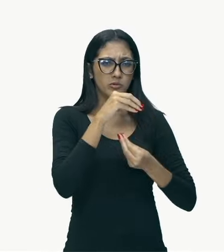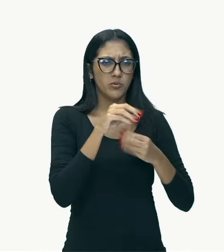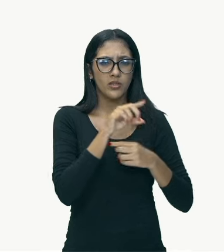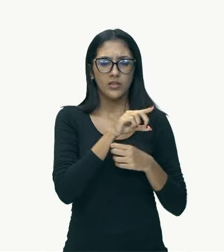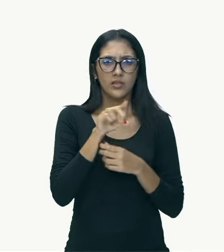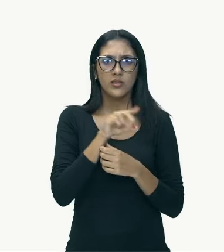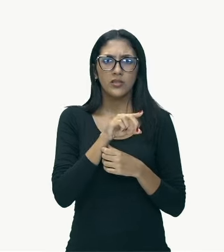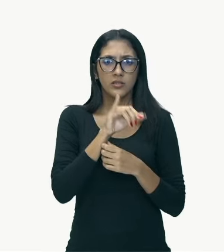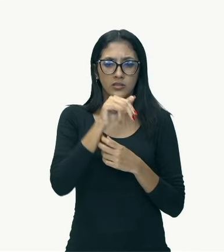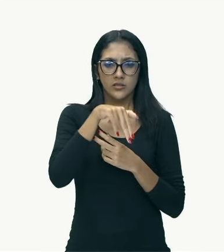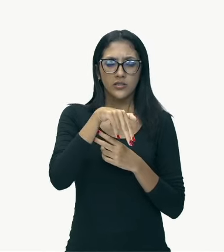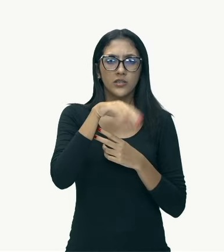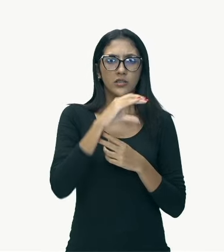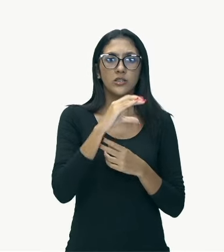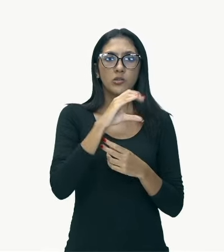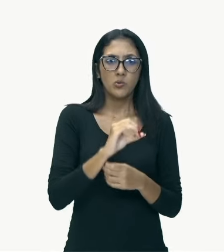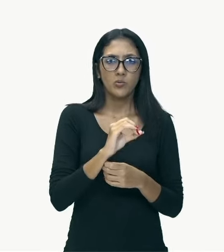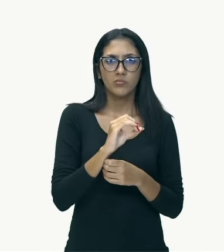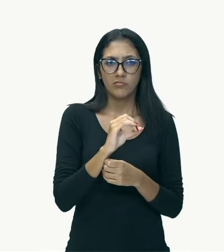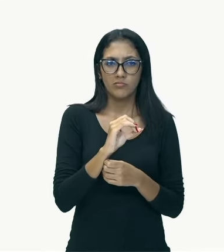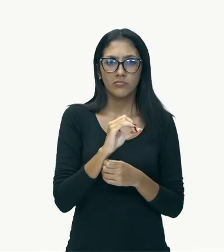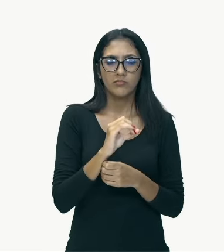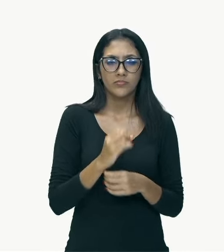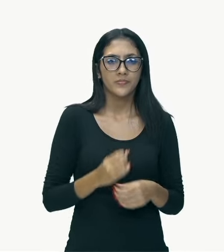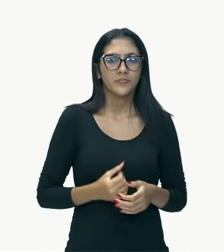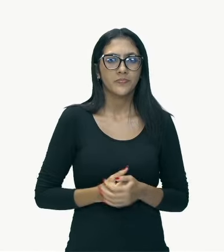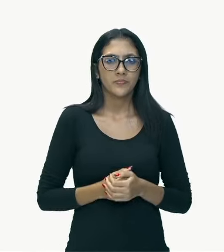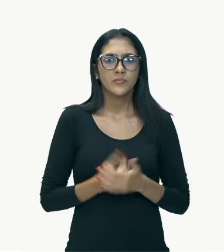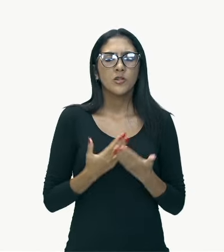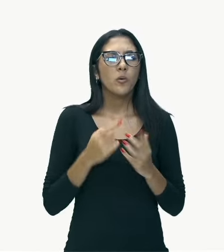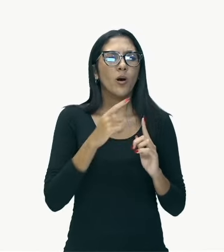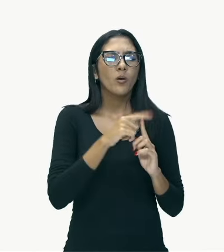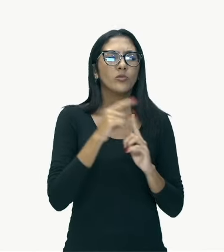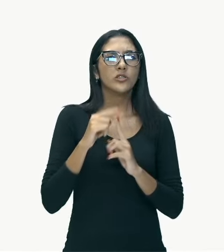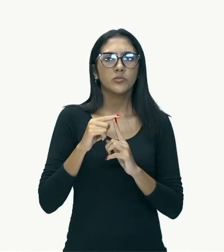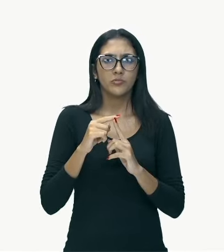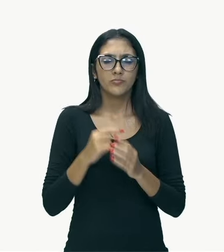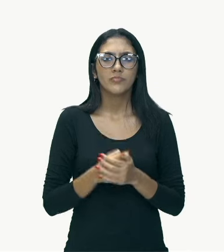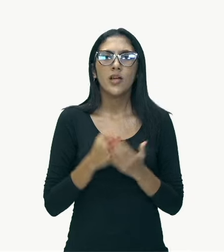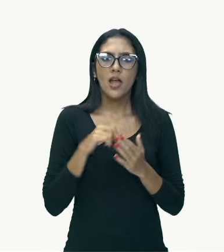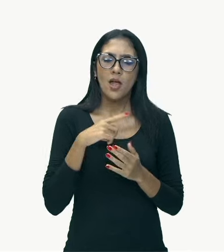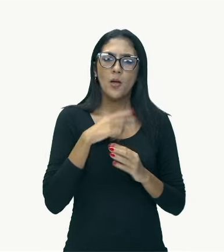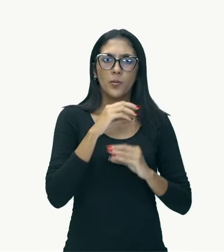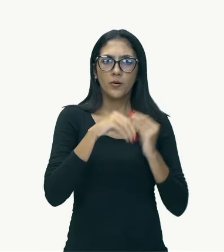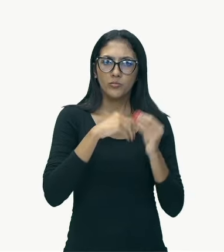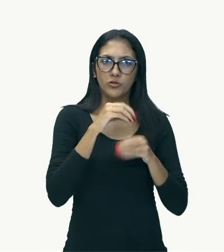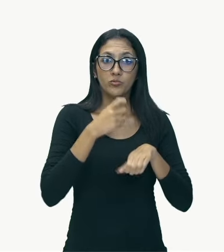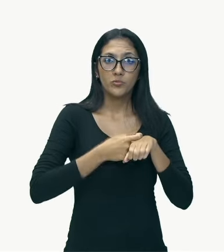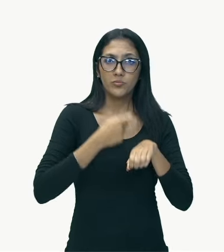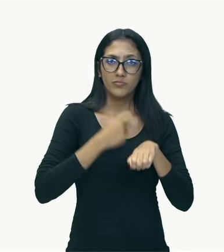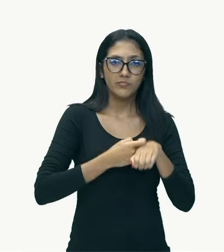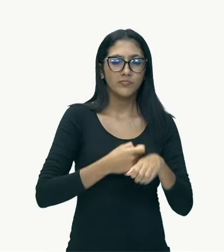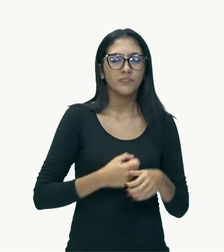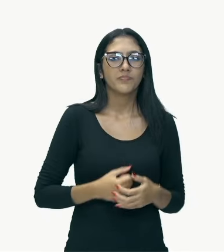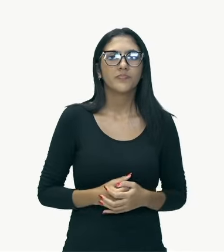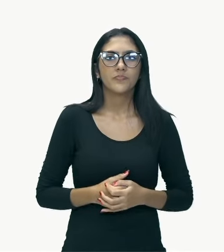mistura, né? E que tipo de mistura é essa? Uma solução sólida, tá bom? Agora a gente